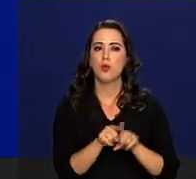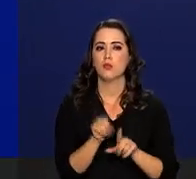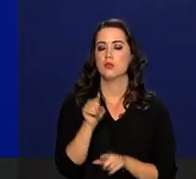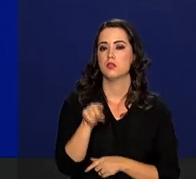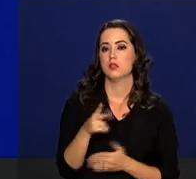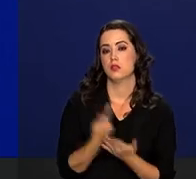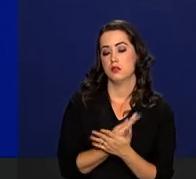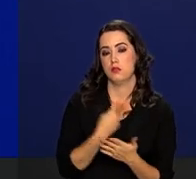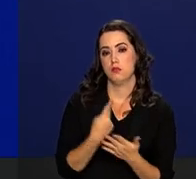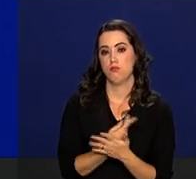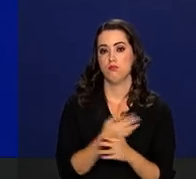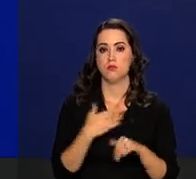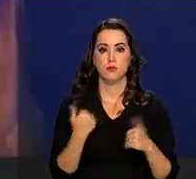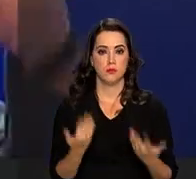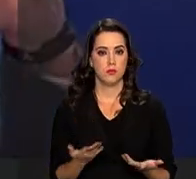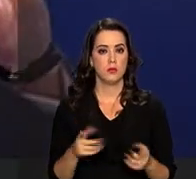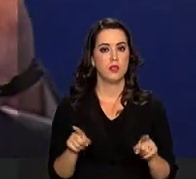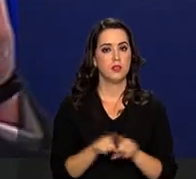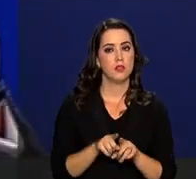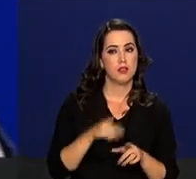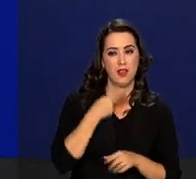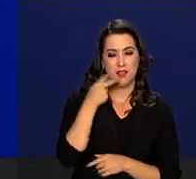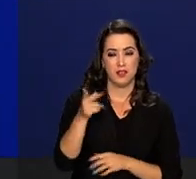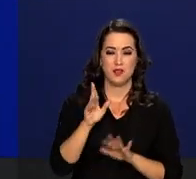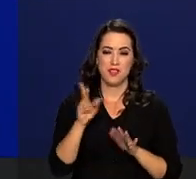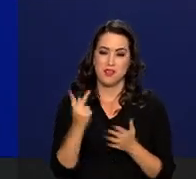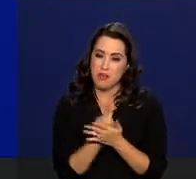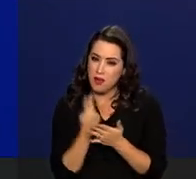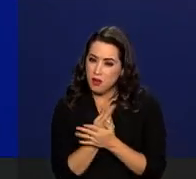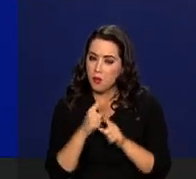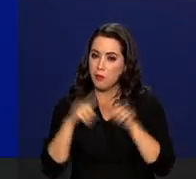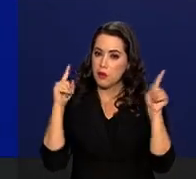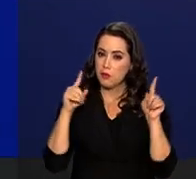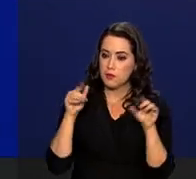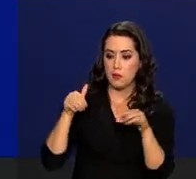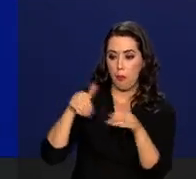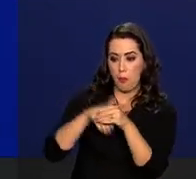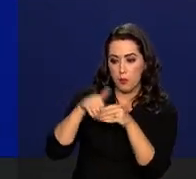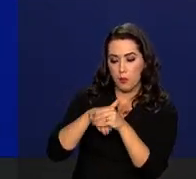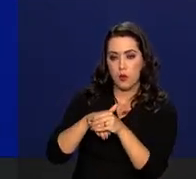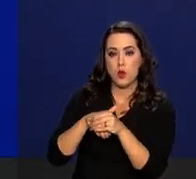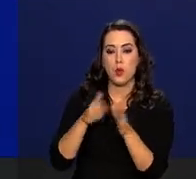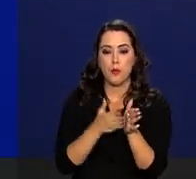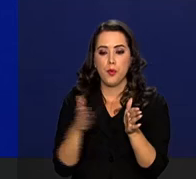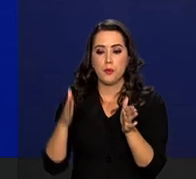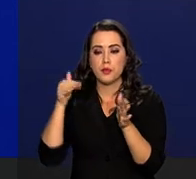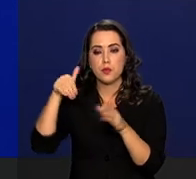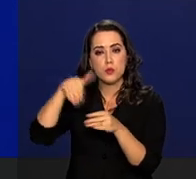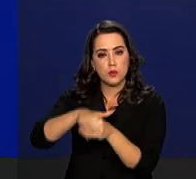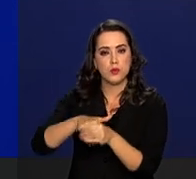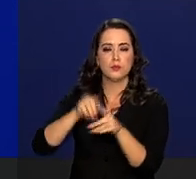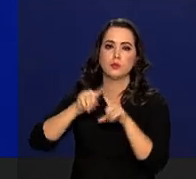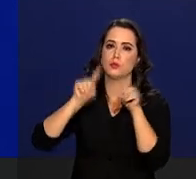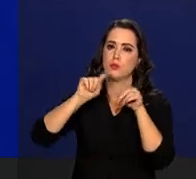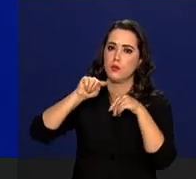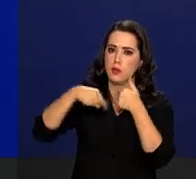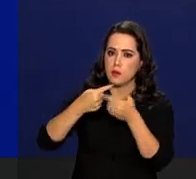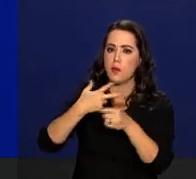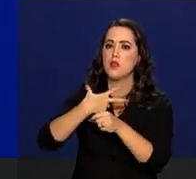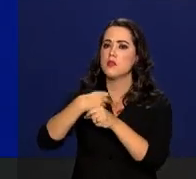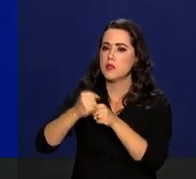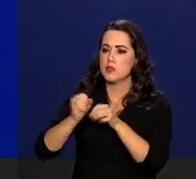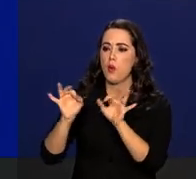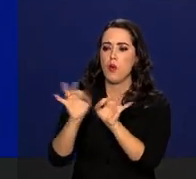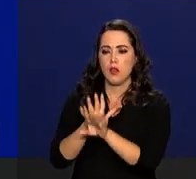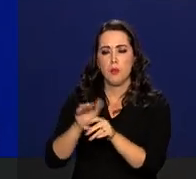contrariedades, divergências, até exageros muitas vezes. Este é o momento político eleitoral. Mas sequencialmente, quando se elege o